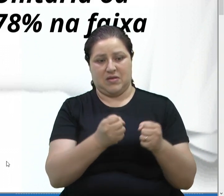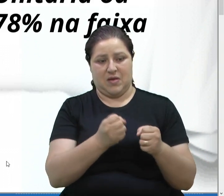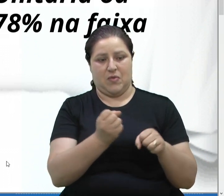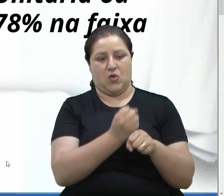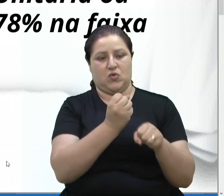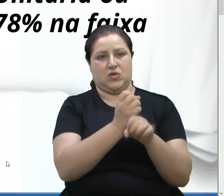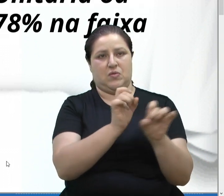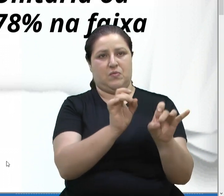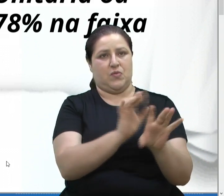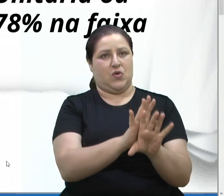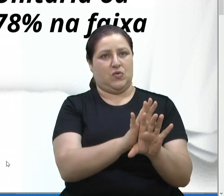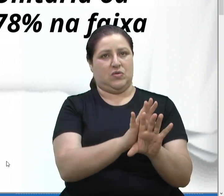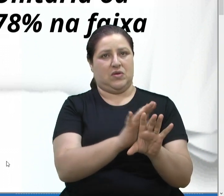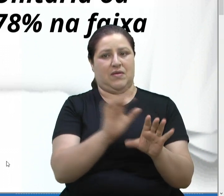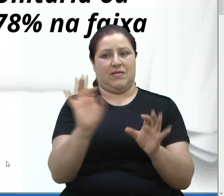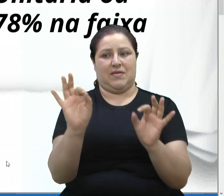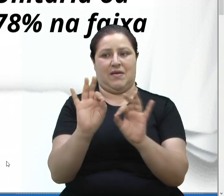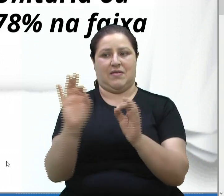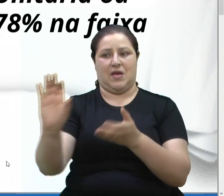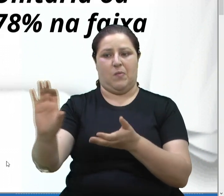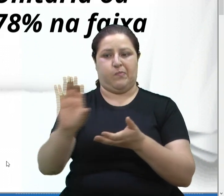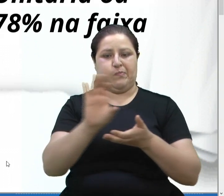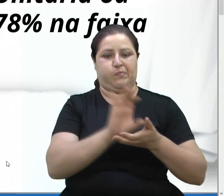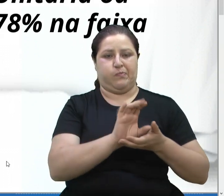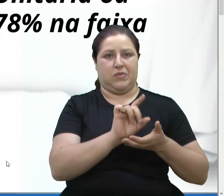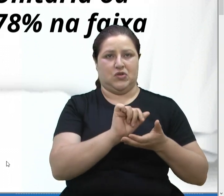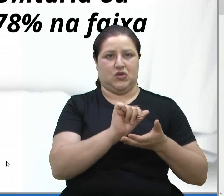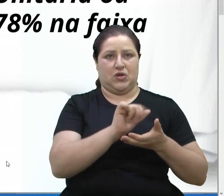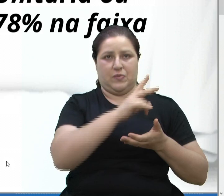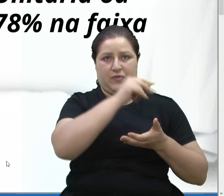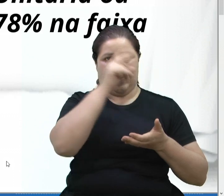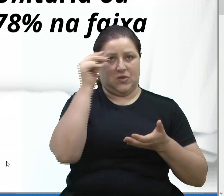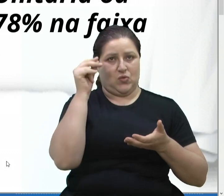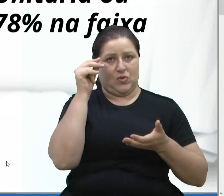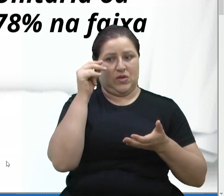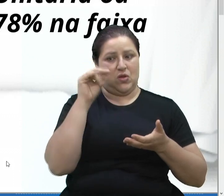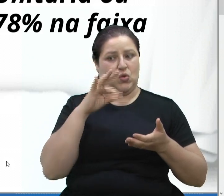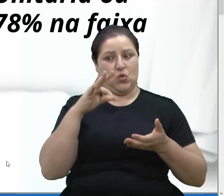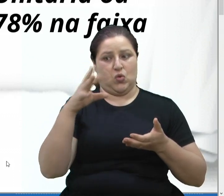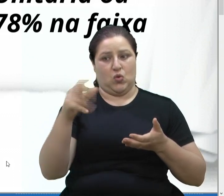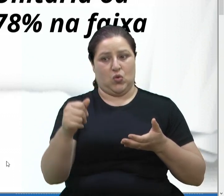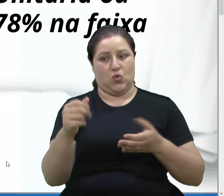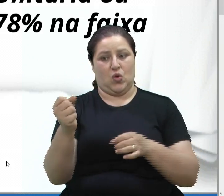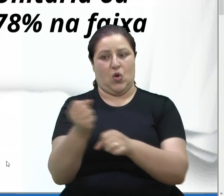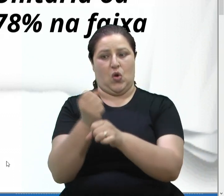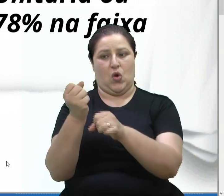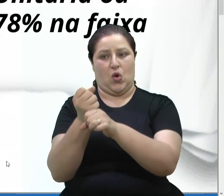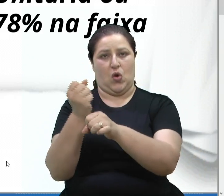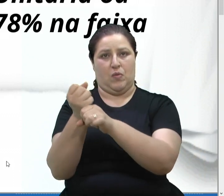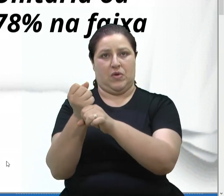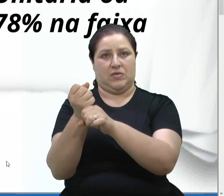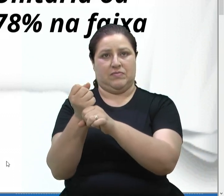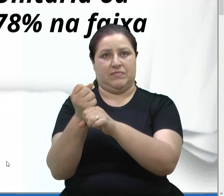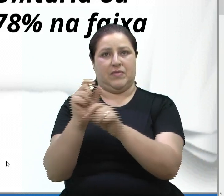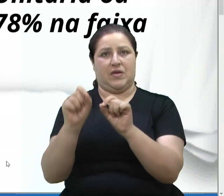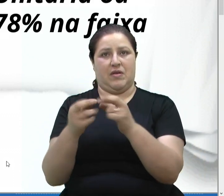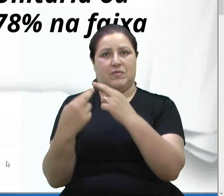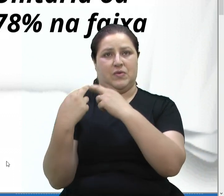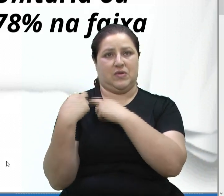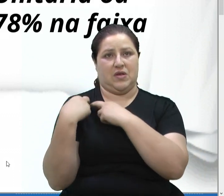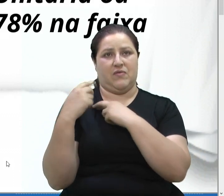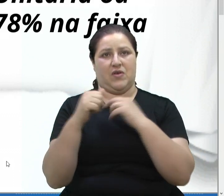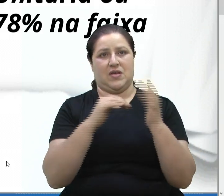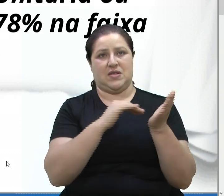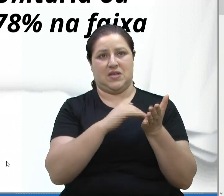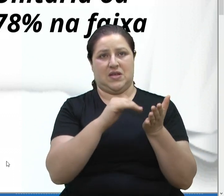valores à prefeitura. Todo o custo das obras do SAMAI são arcados pela Secretaria de Obras